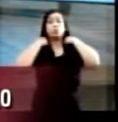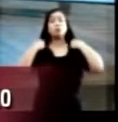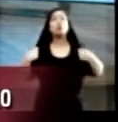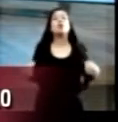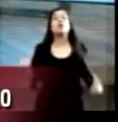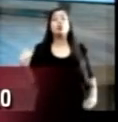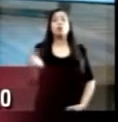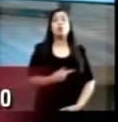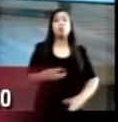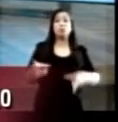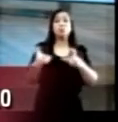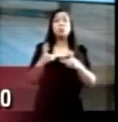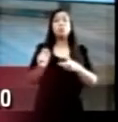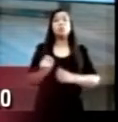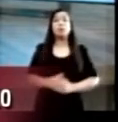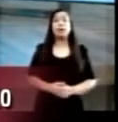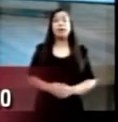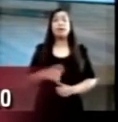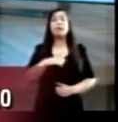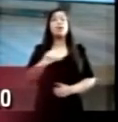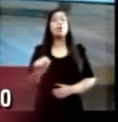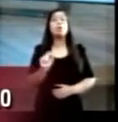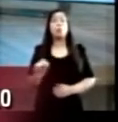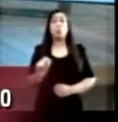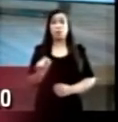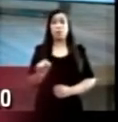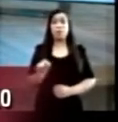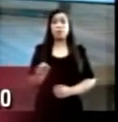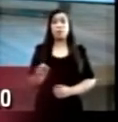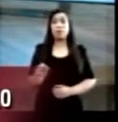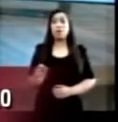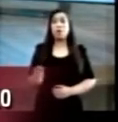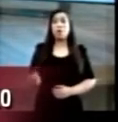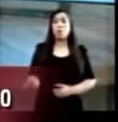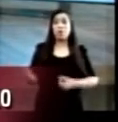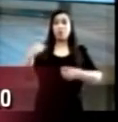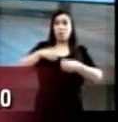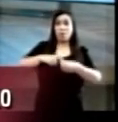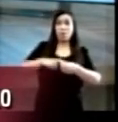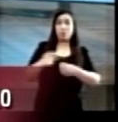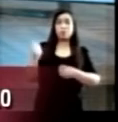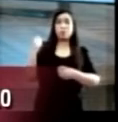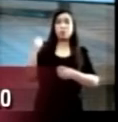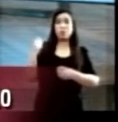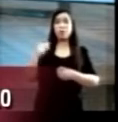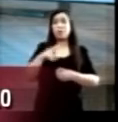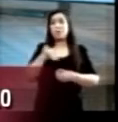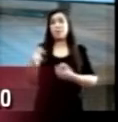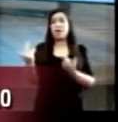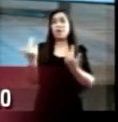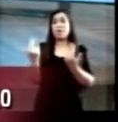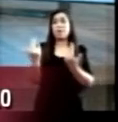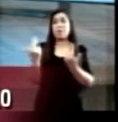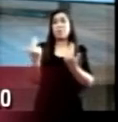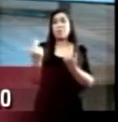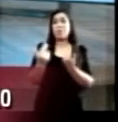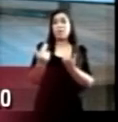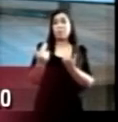como nós estamos vendo, ela tem uma tendência, volta ao anterior, a virar aquela curva.